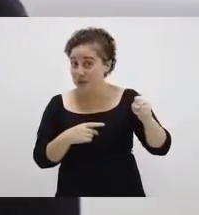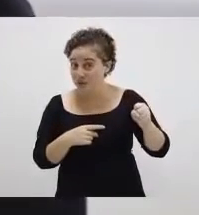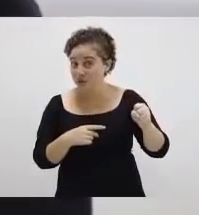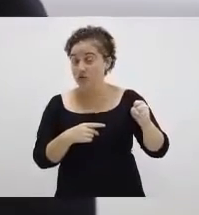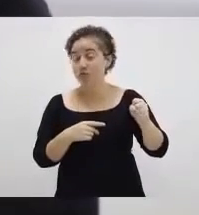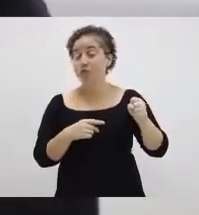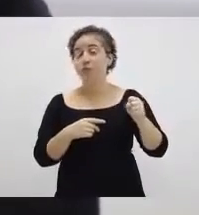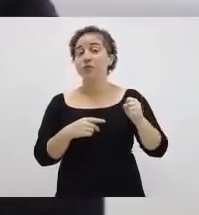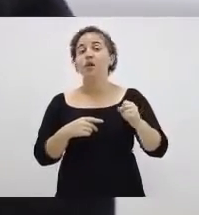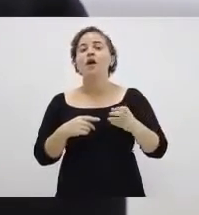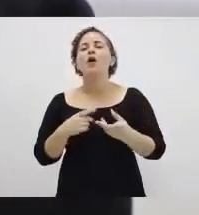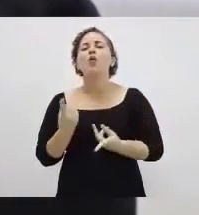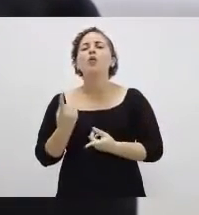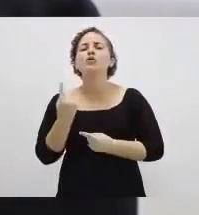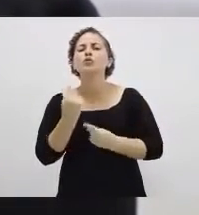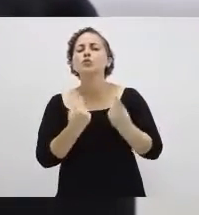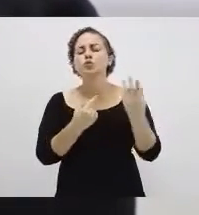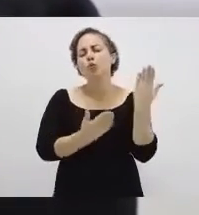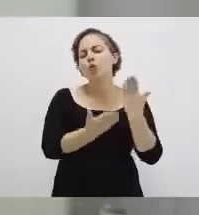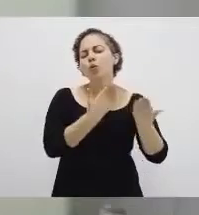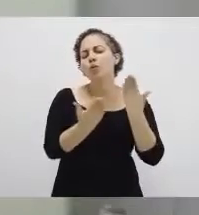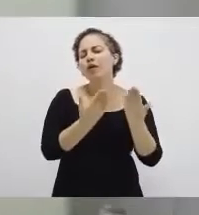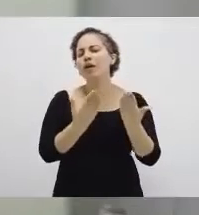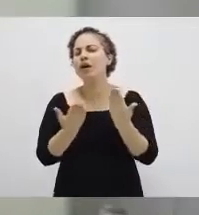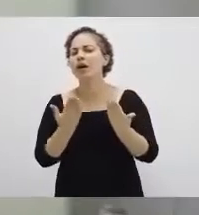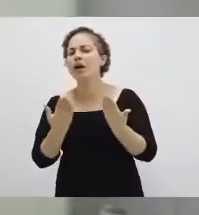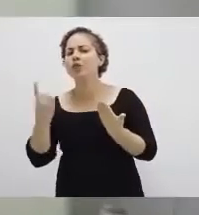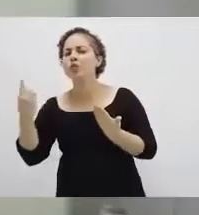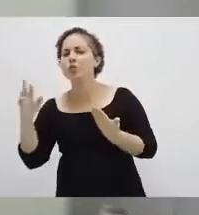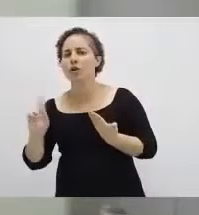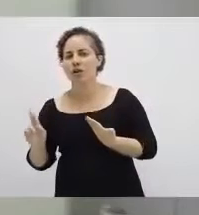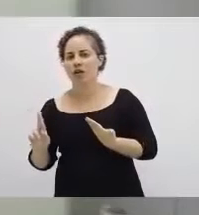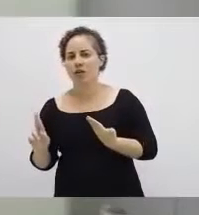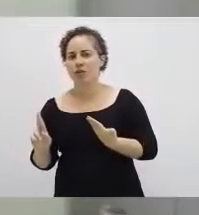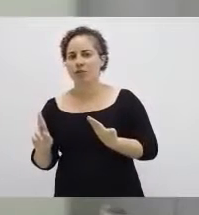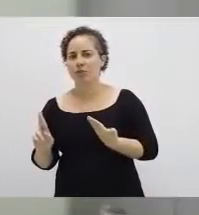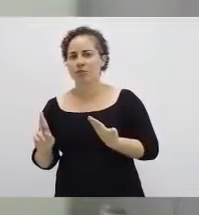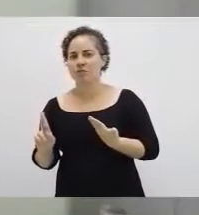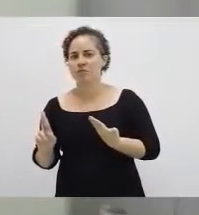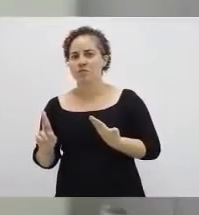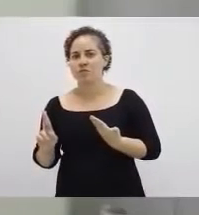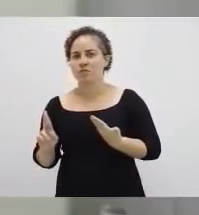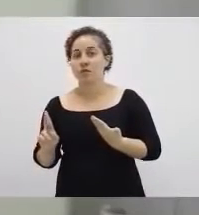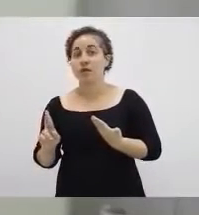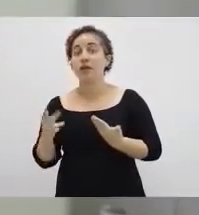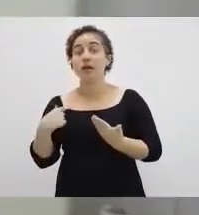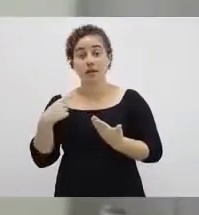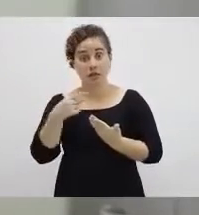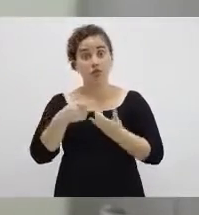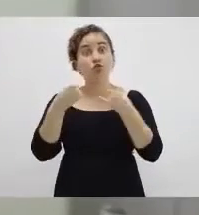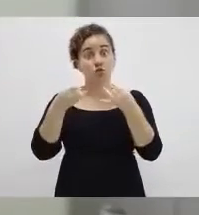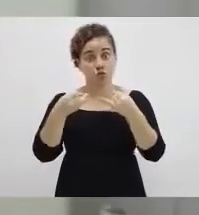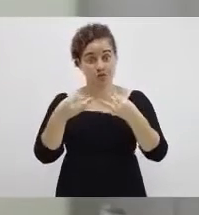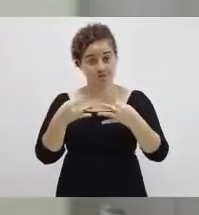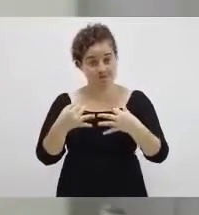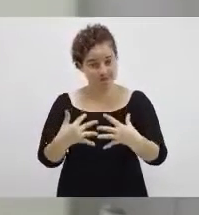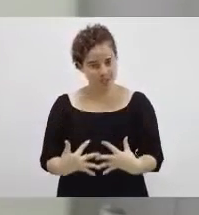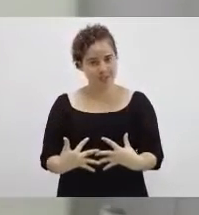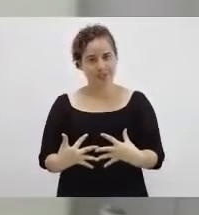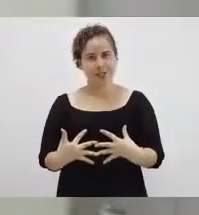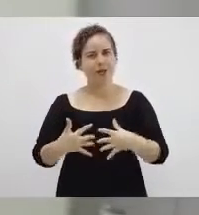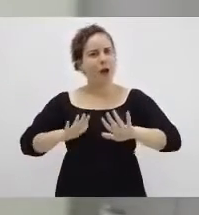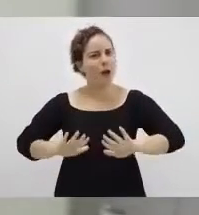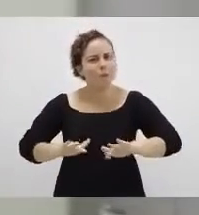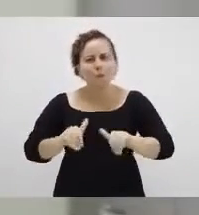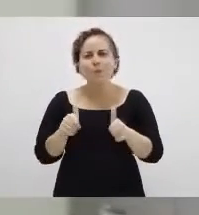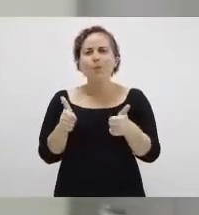quanto um peso efetivamente compra. Essa informação vai ajudar muito mais do